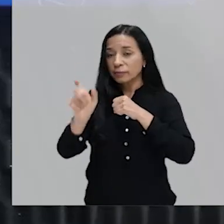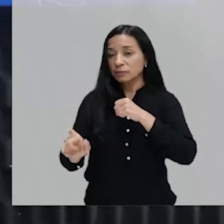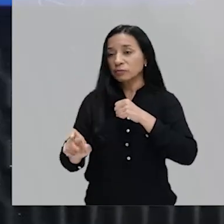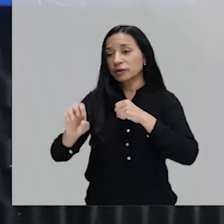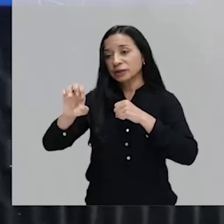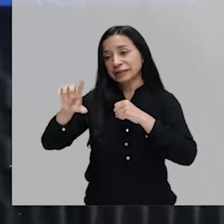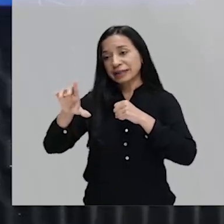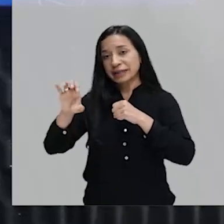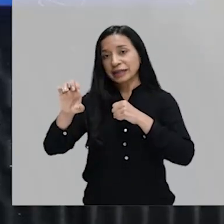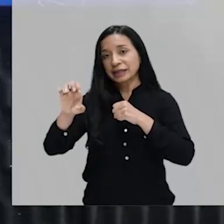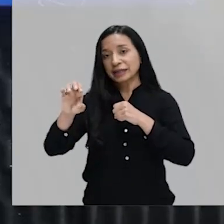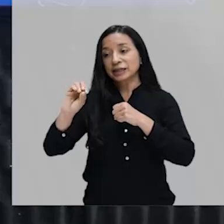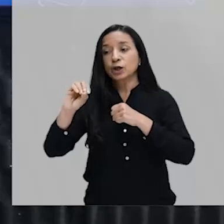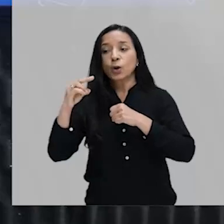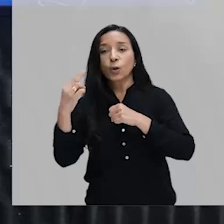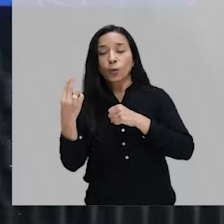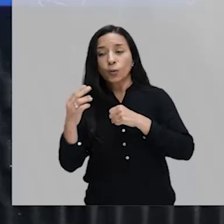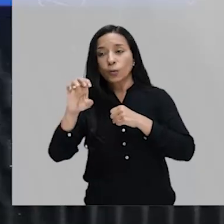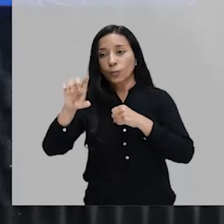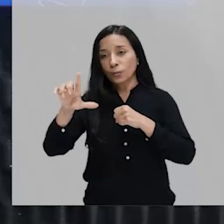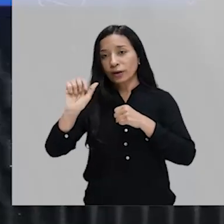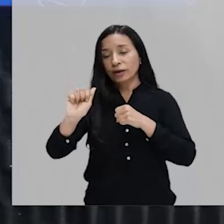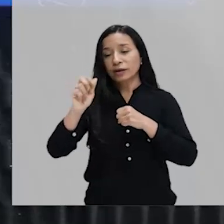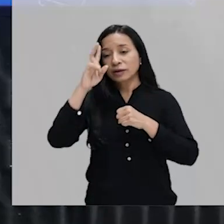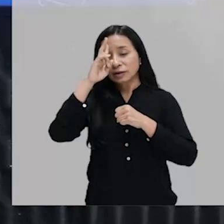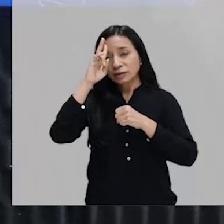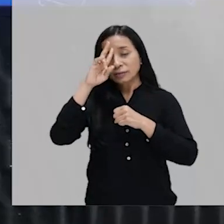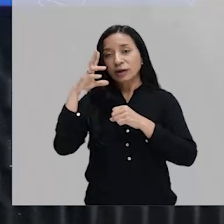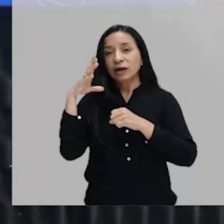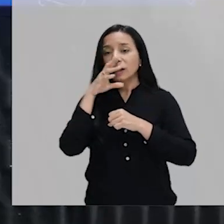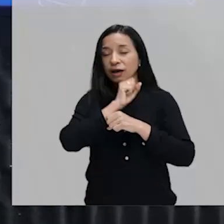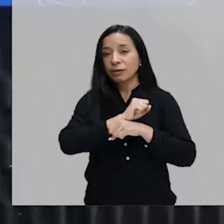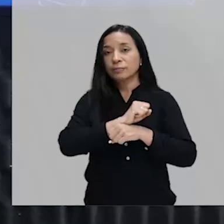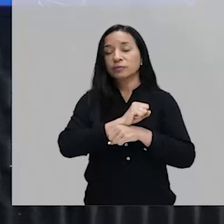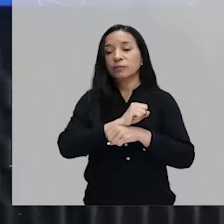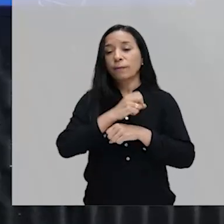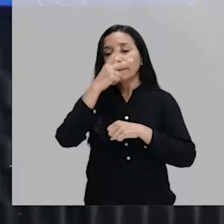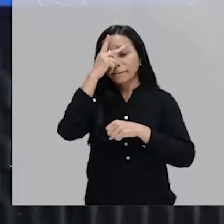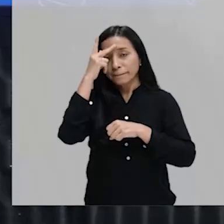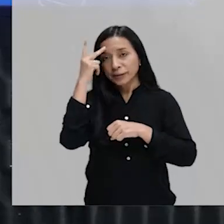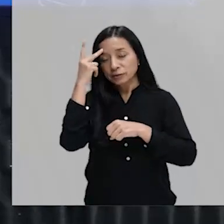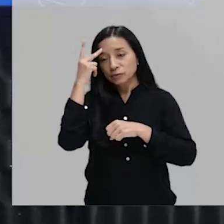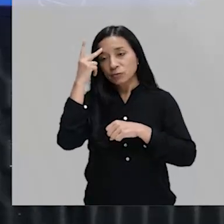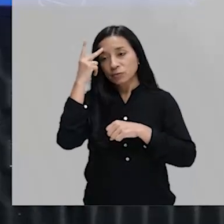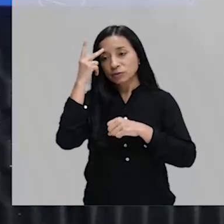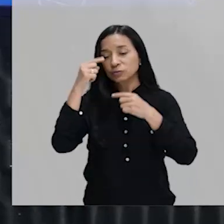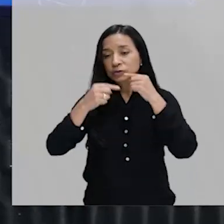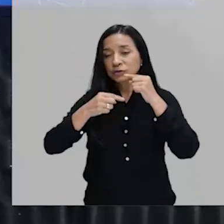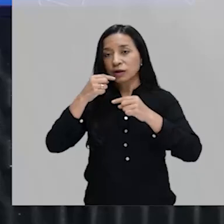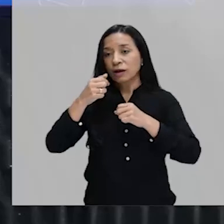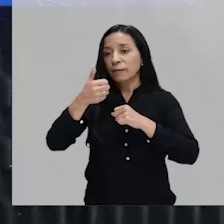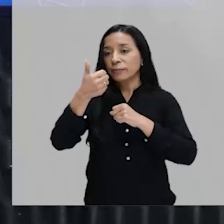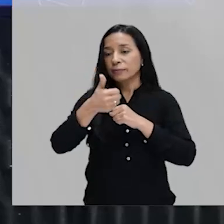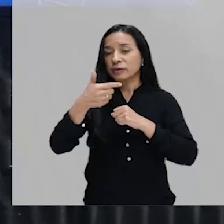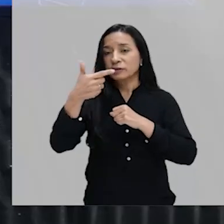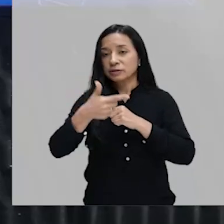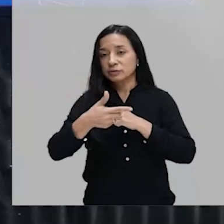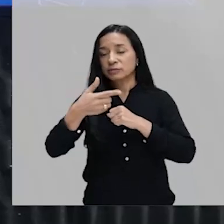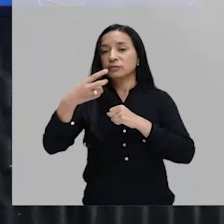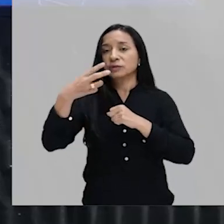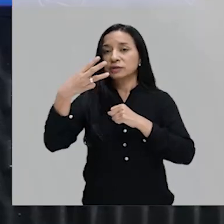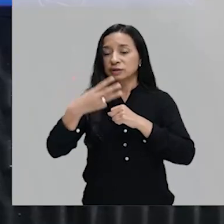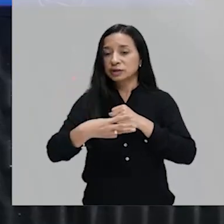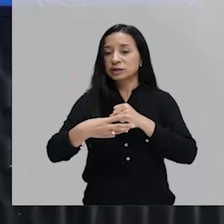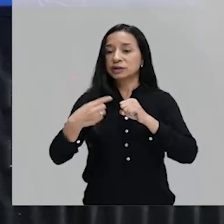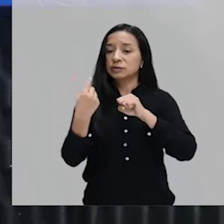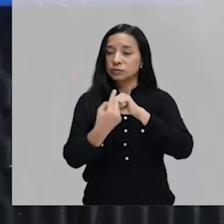ela. Então, só lembrar, de maneira bem rápida, né? Quais são as pessoas do discurso. Primeira, segunda e terceira do singular.